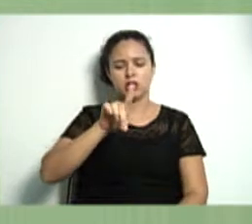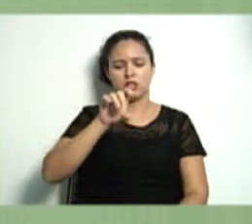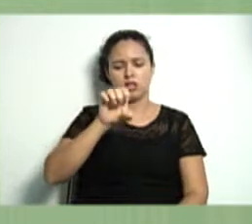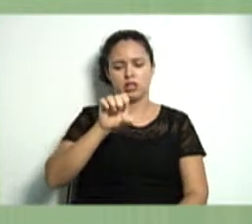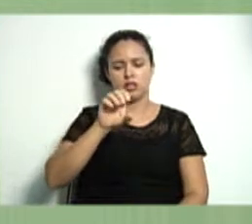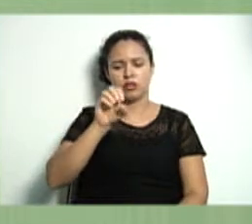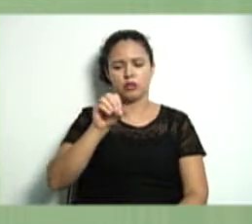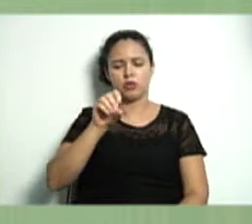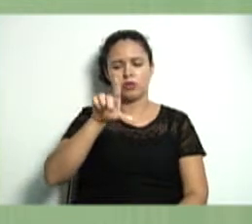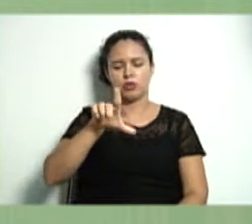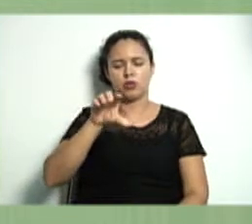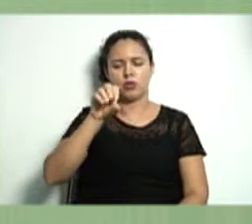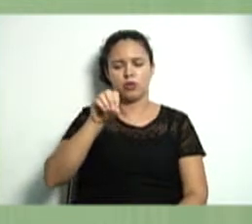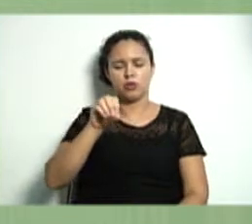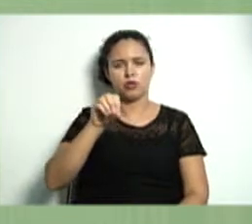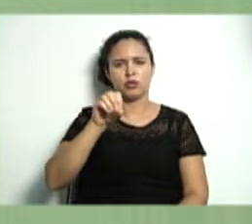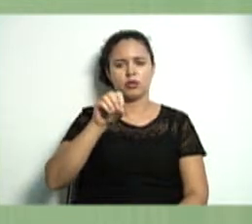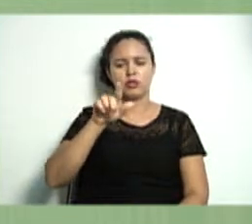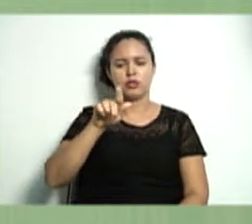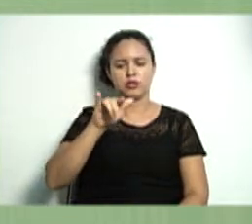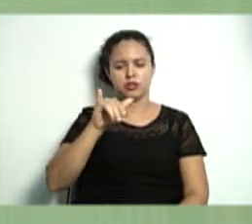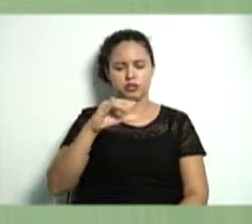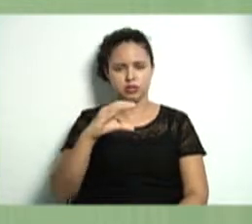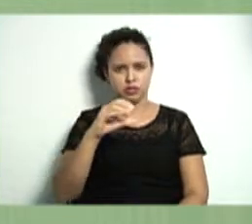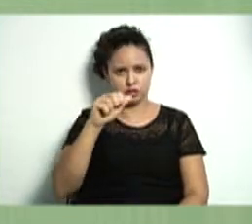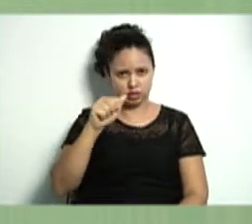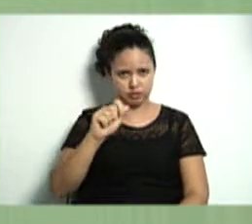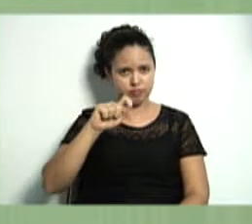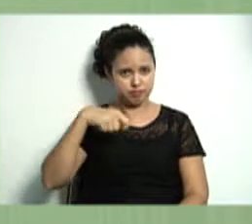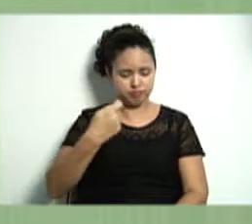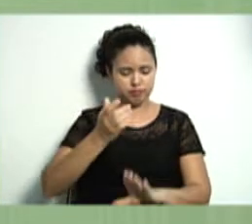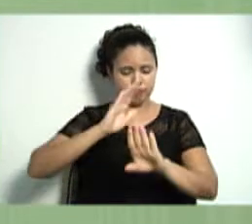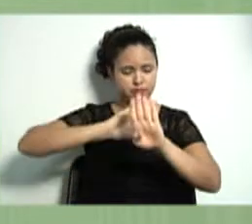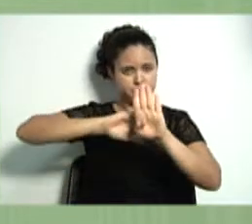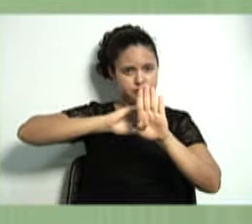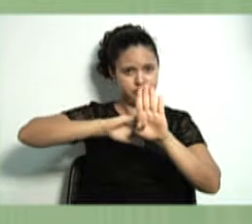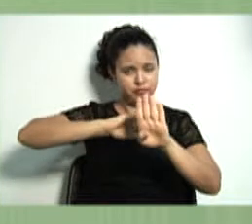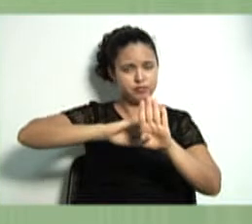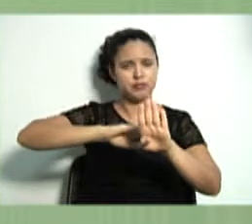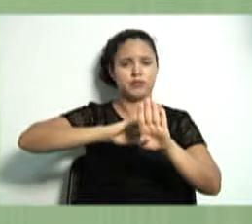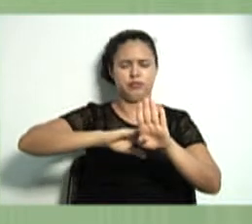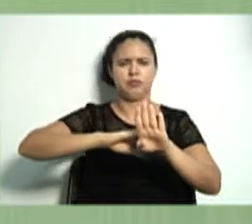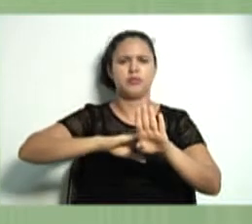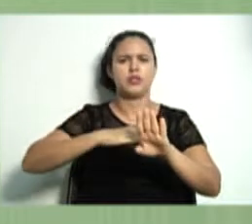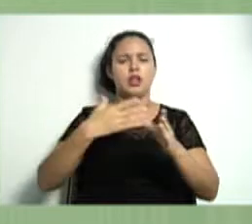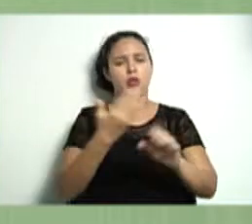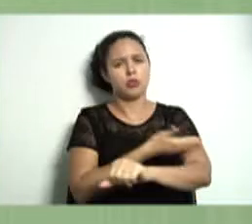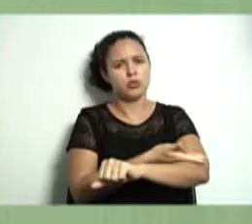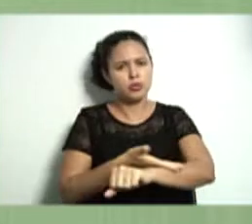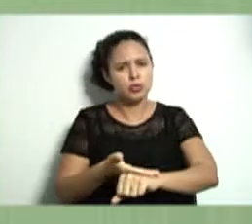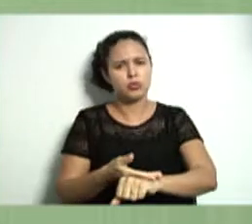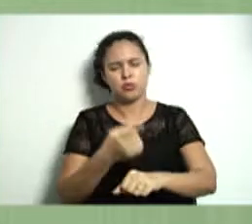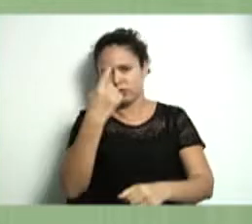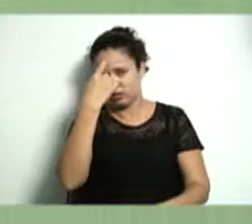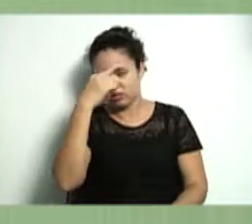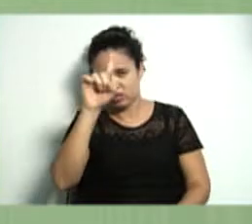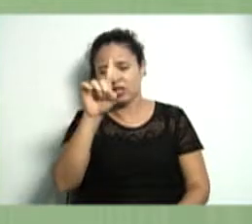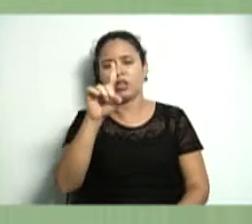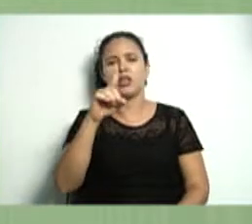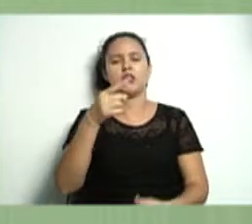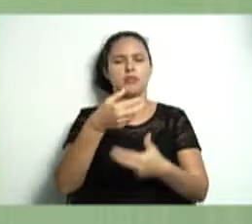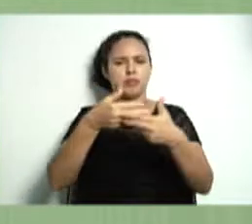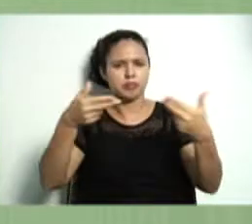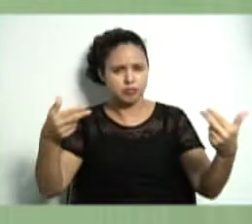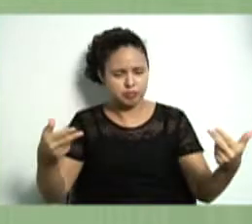de tradições, costumes e ideias que devem ser entendidas como naturais e que, por isso, devem ser seguidas